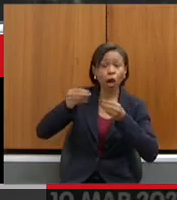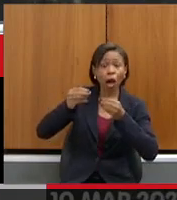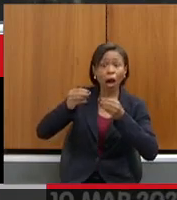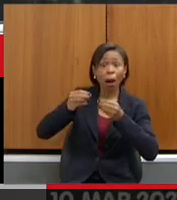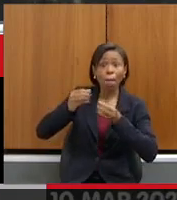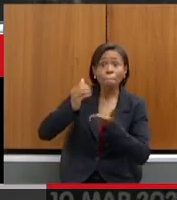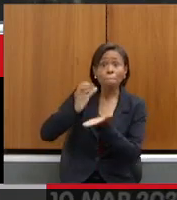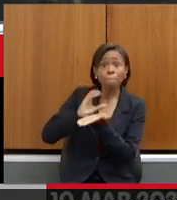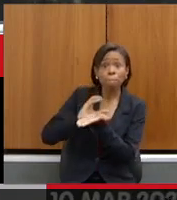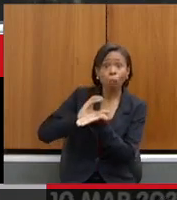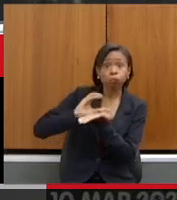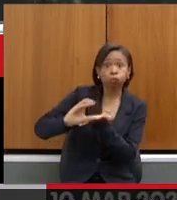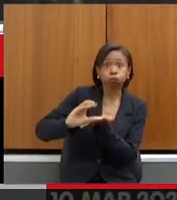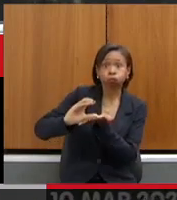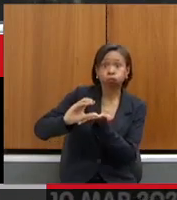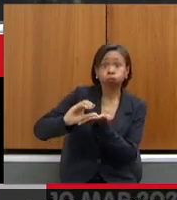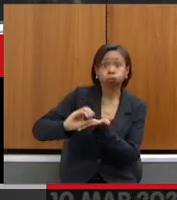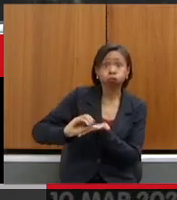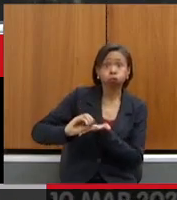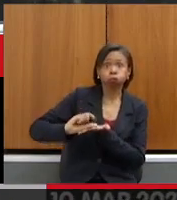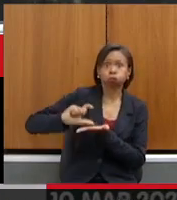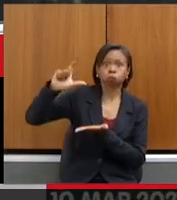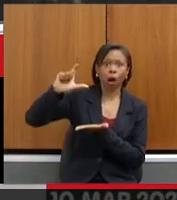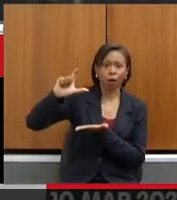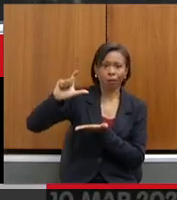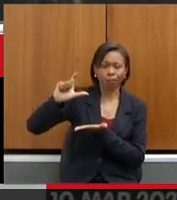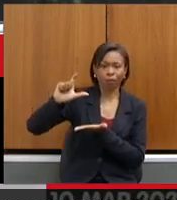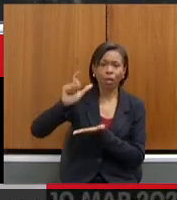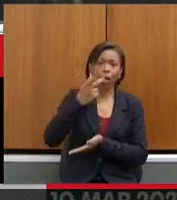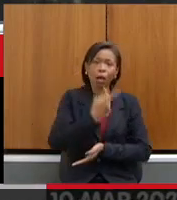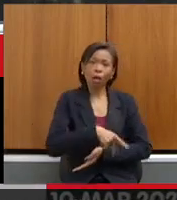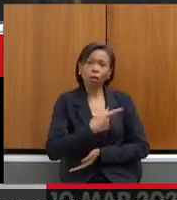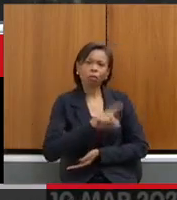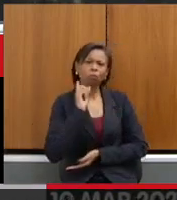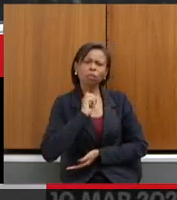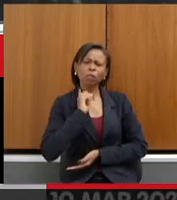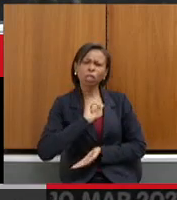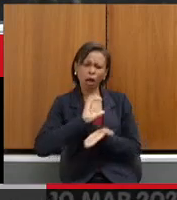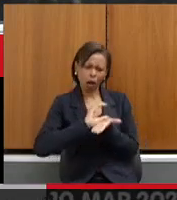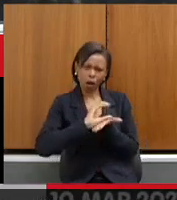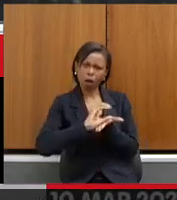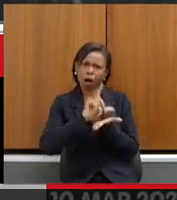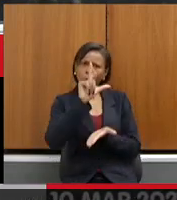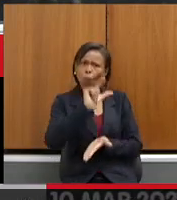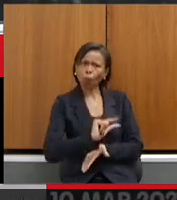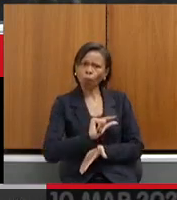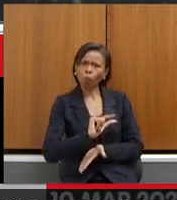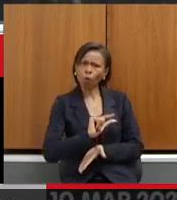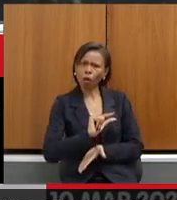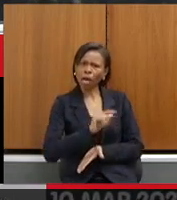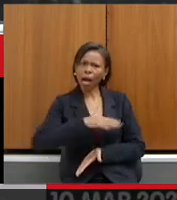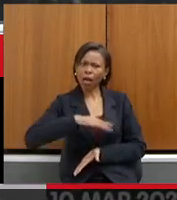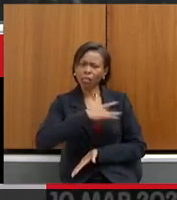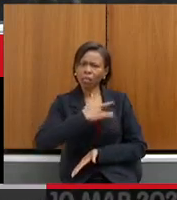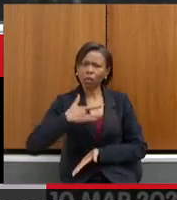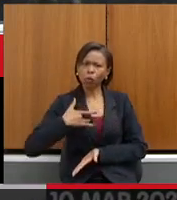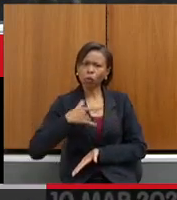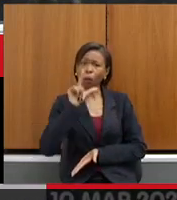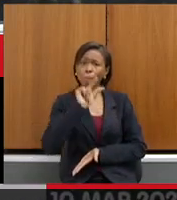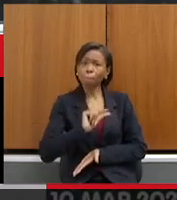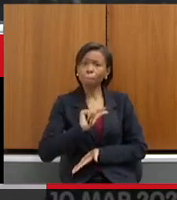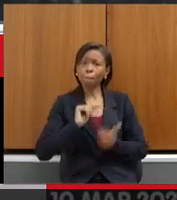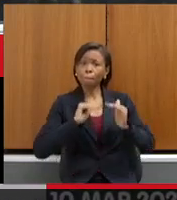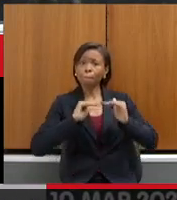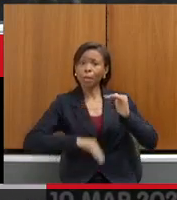Minas Gerais foi o único o que diminuiu o investimento da saúde e - 3,7 por